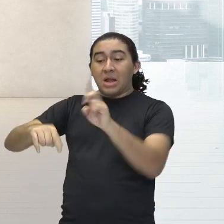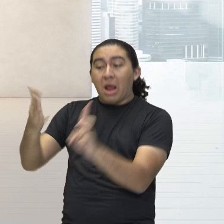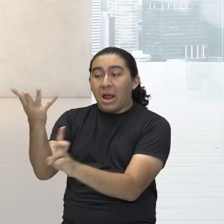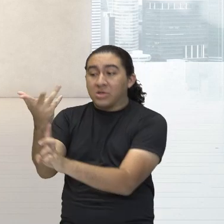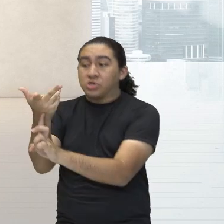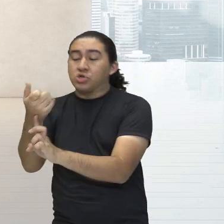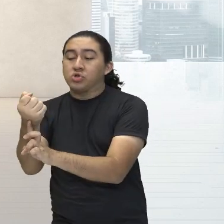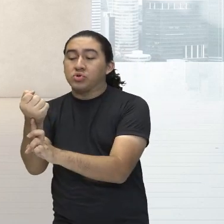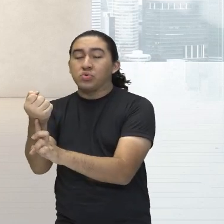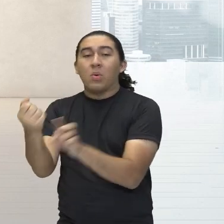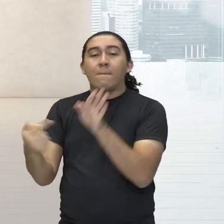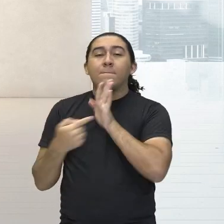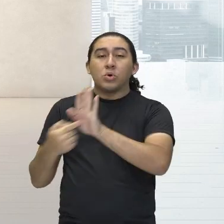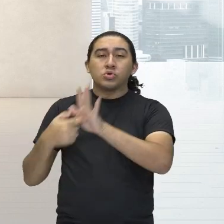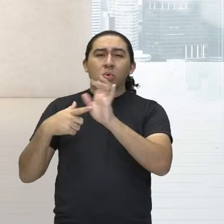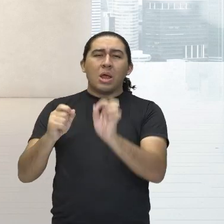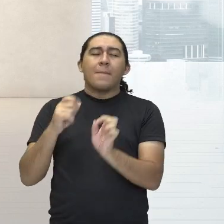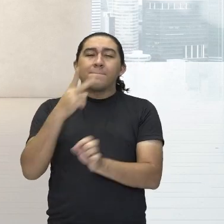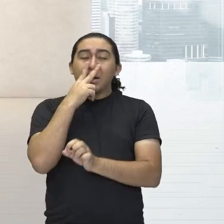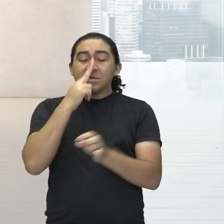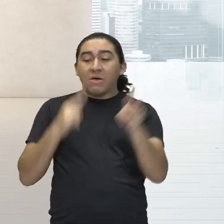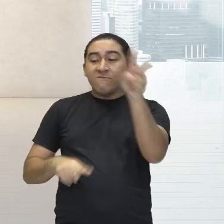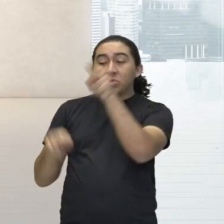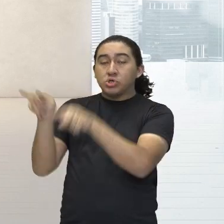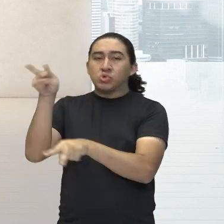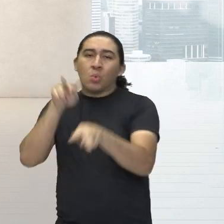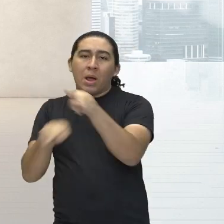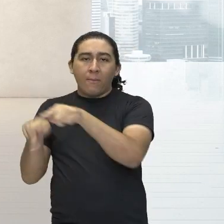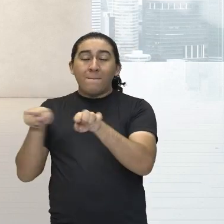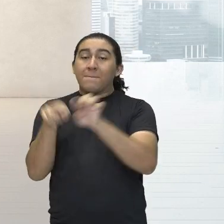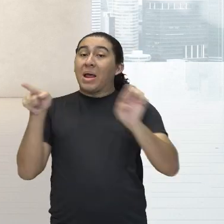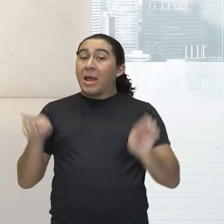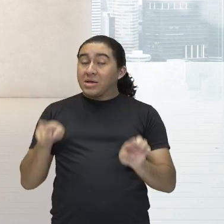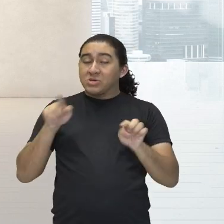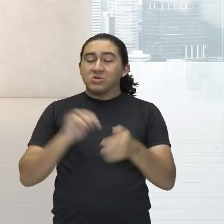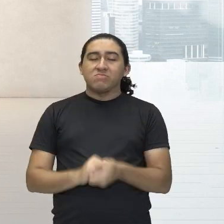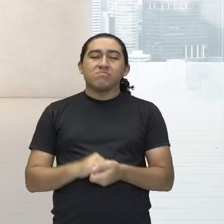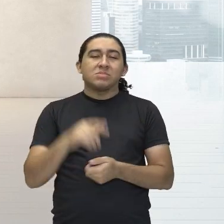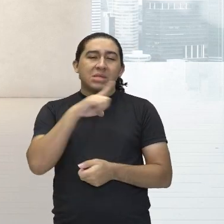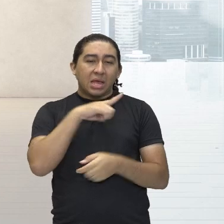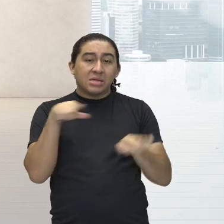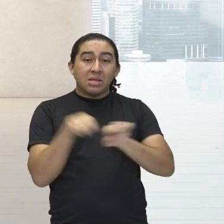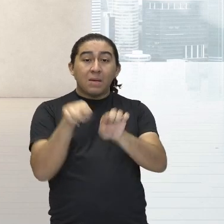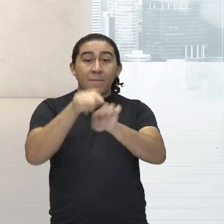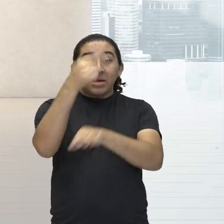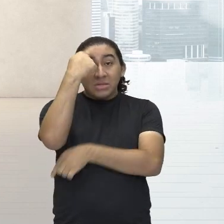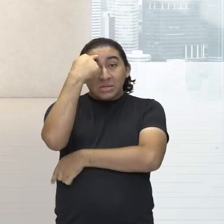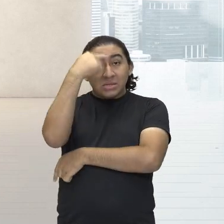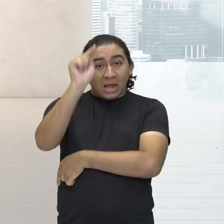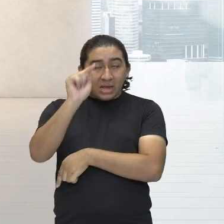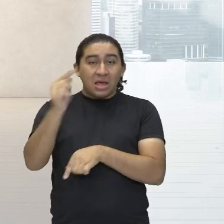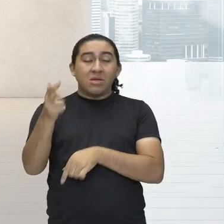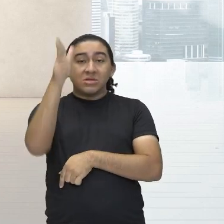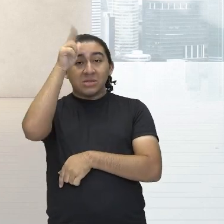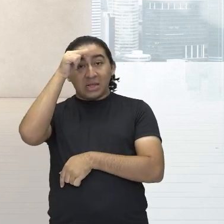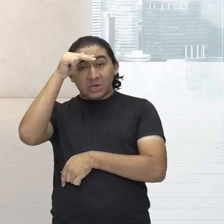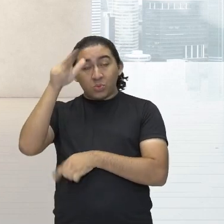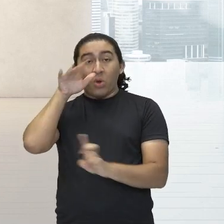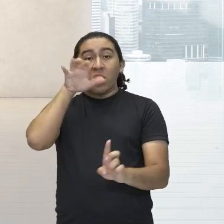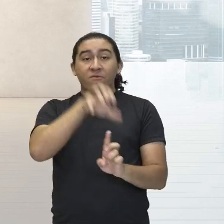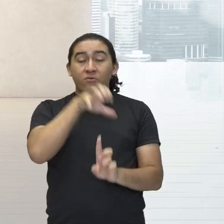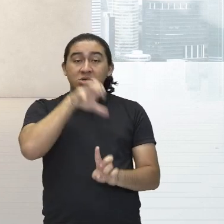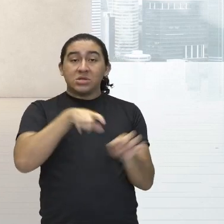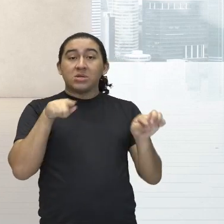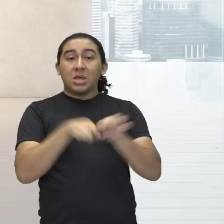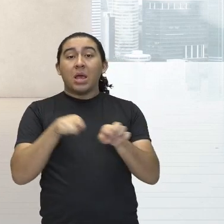nas questões plásticas, né? Artes plásticas, mas percebam que nós vamos ter as ideias do dadaísmo influenciando também